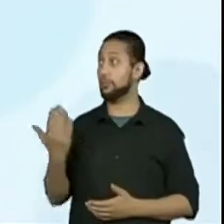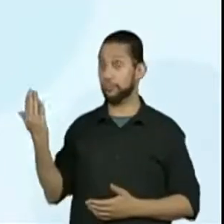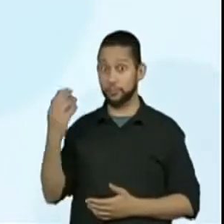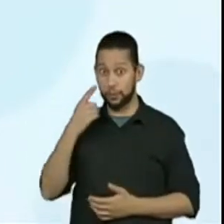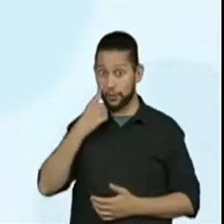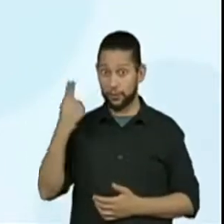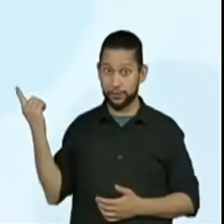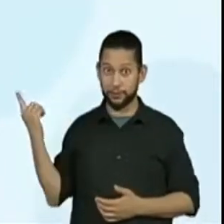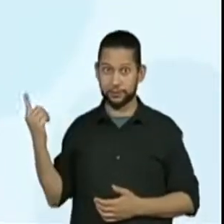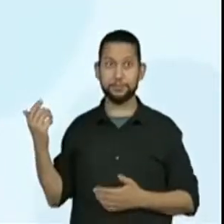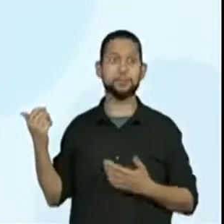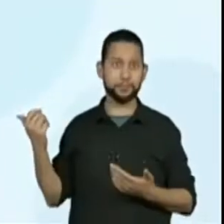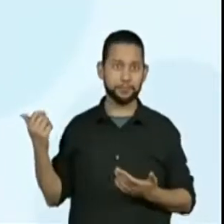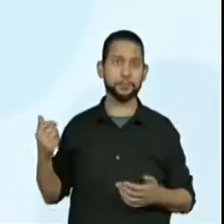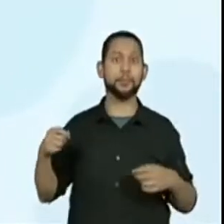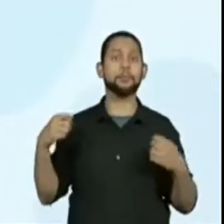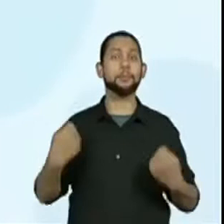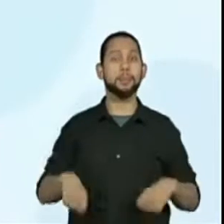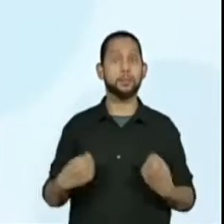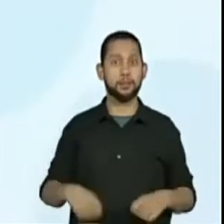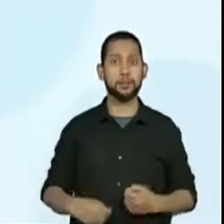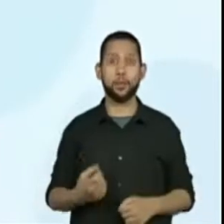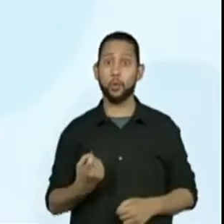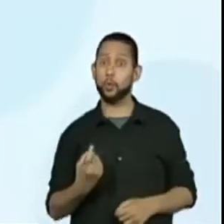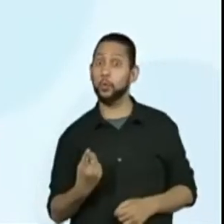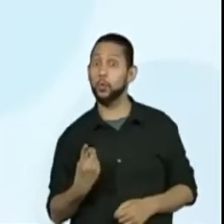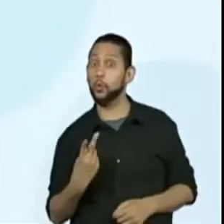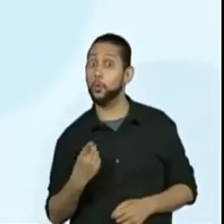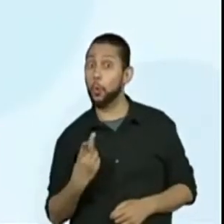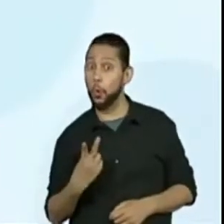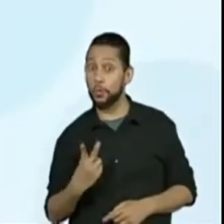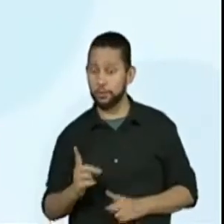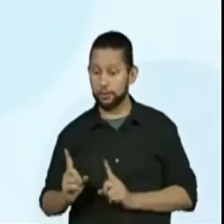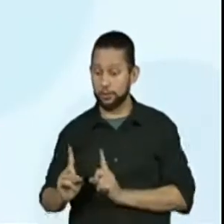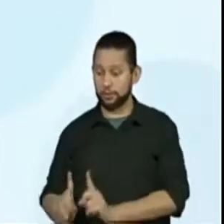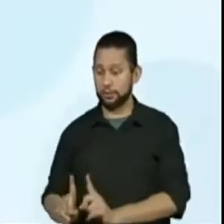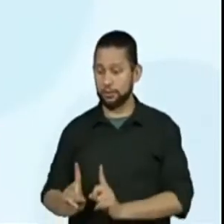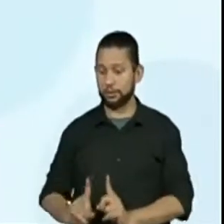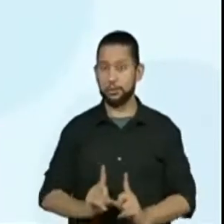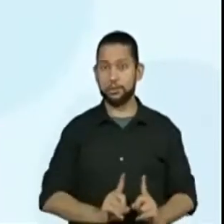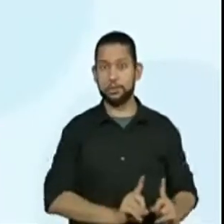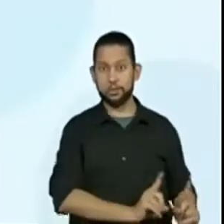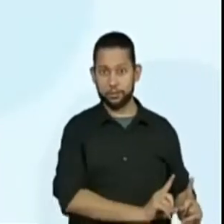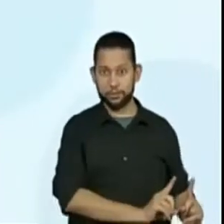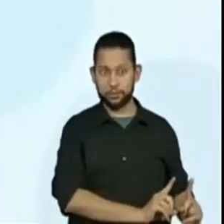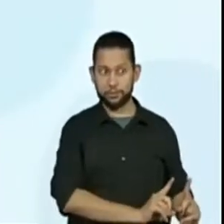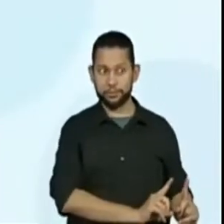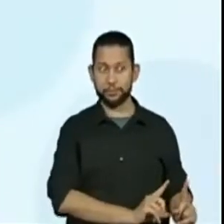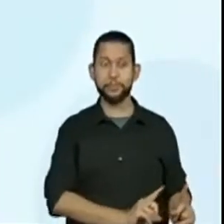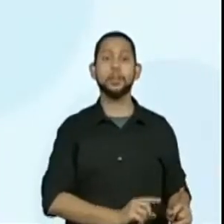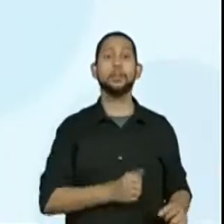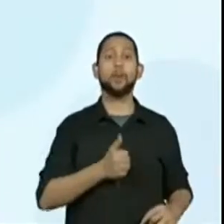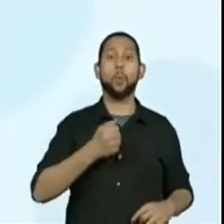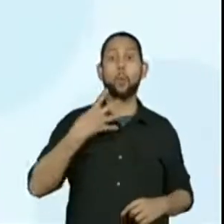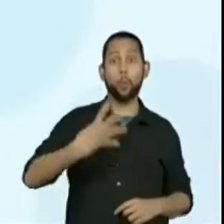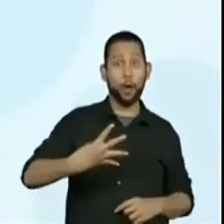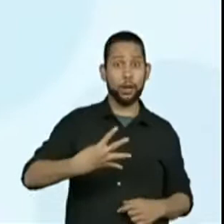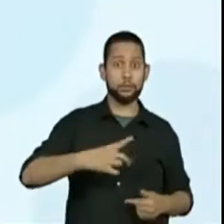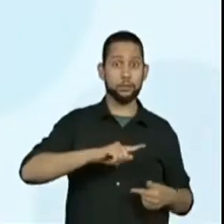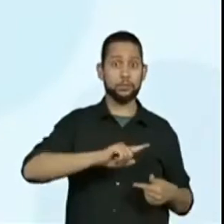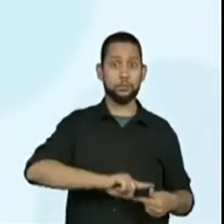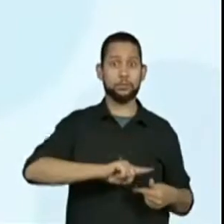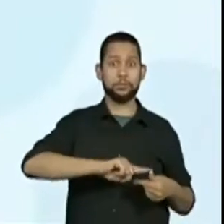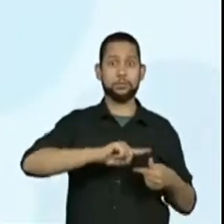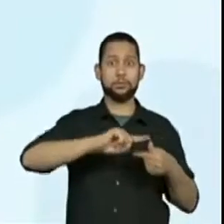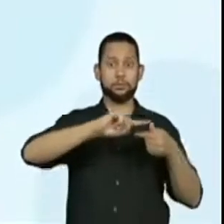Então, olha só. Ele vai ocupar 12 quadradinhos de comprimento e 4